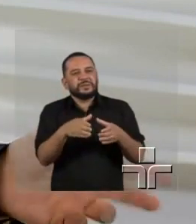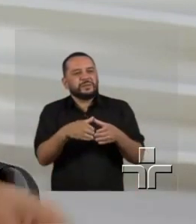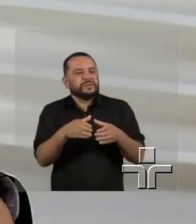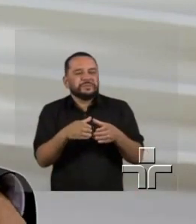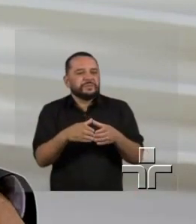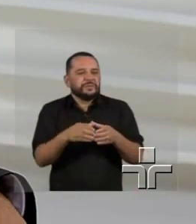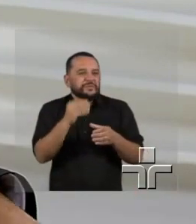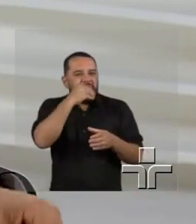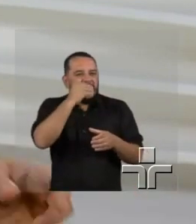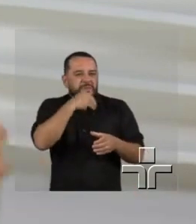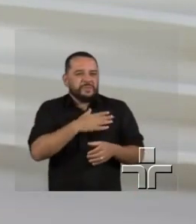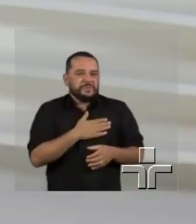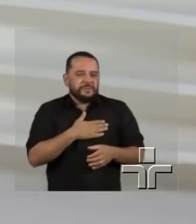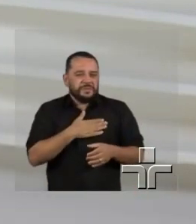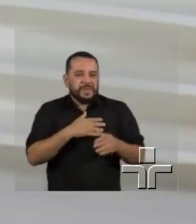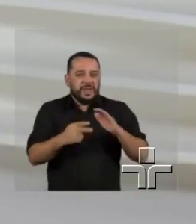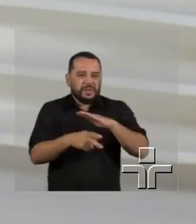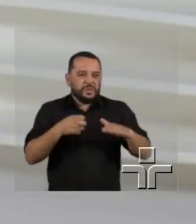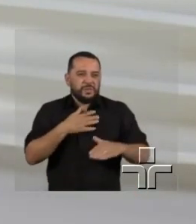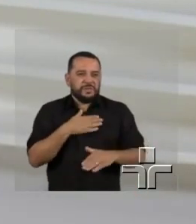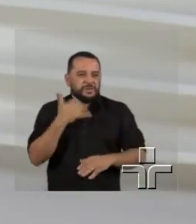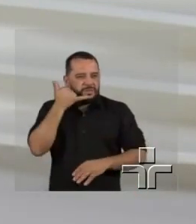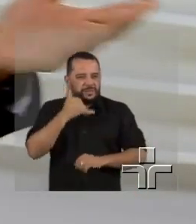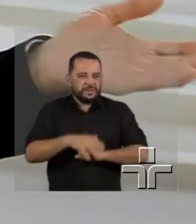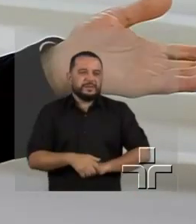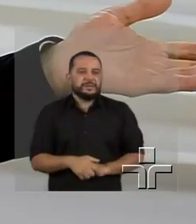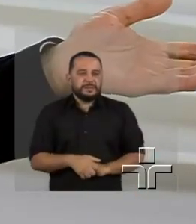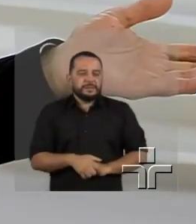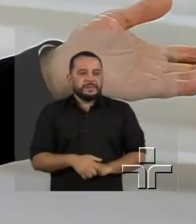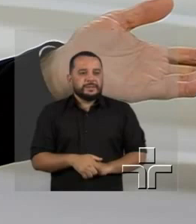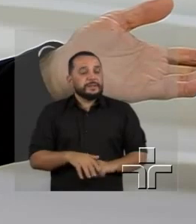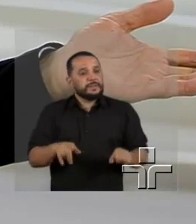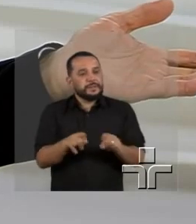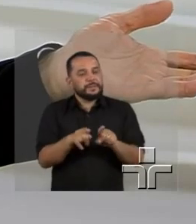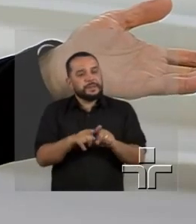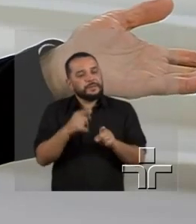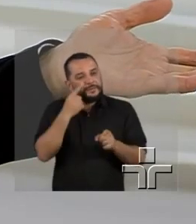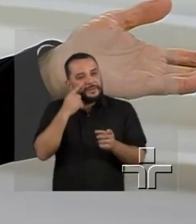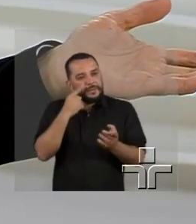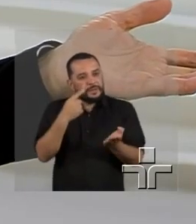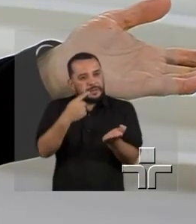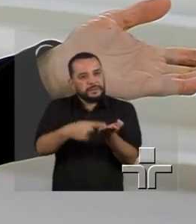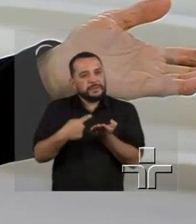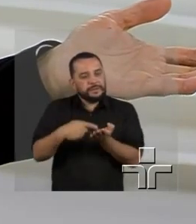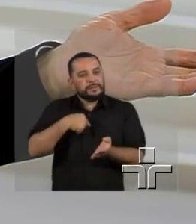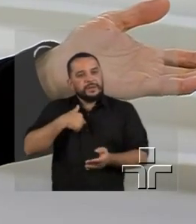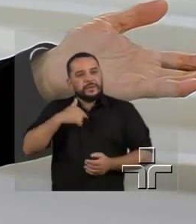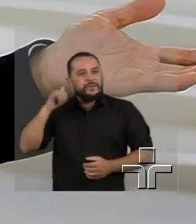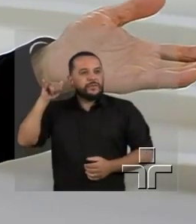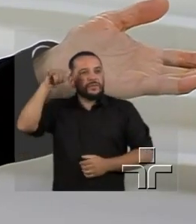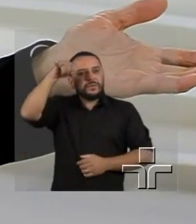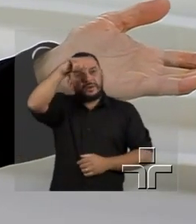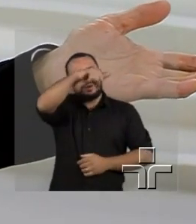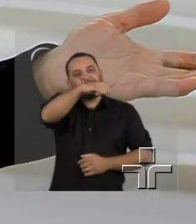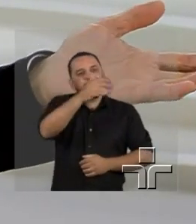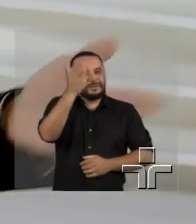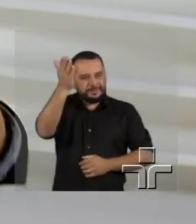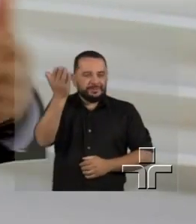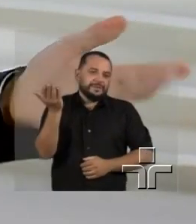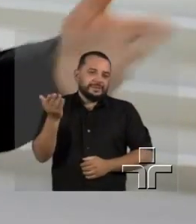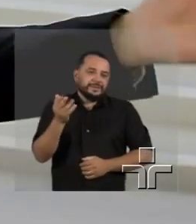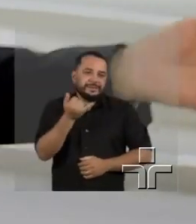polarização. General, o Brasil tem sido sacudido nas últimas semanas pela revelação de diálogos que demonstram que a Lava